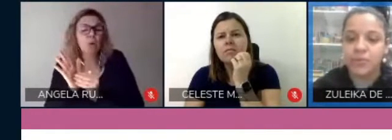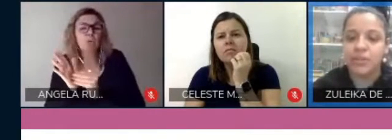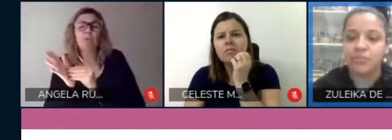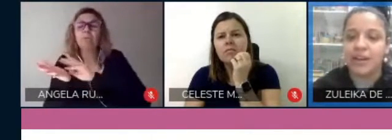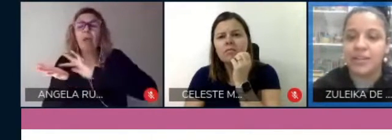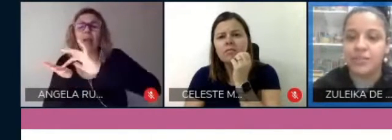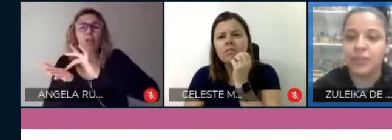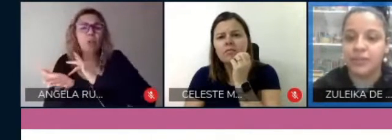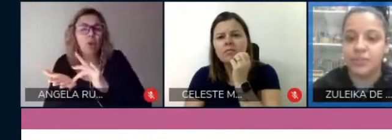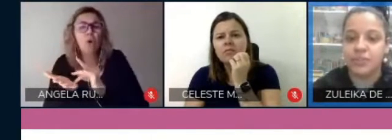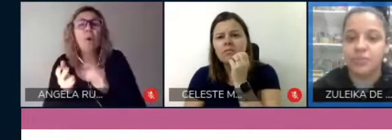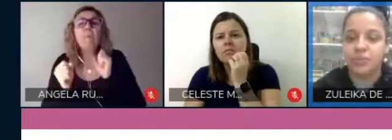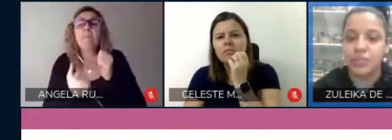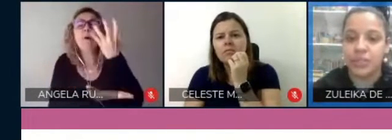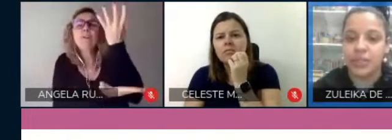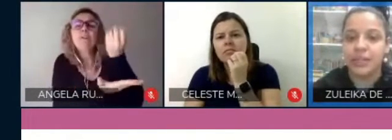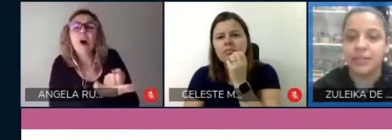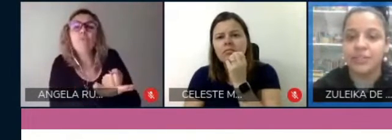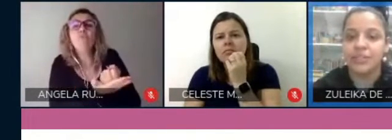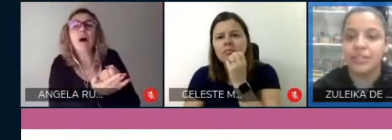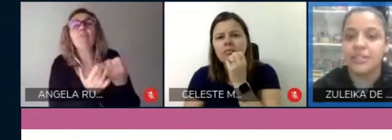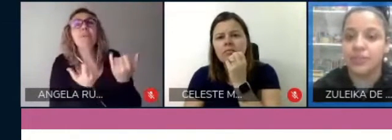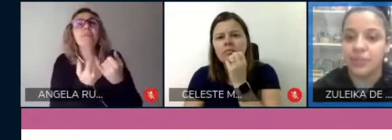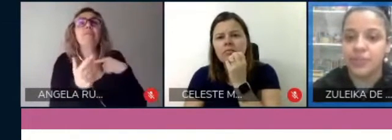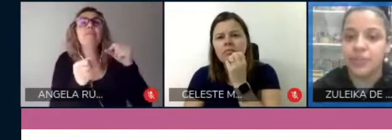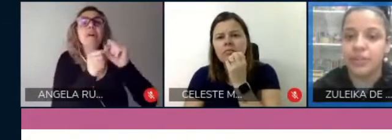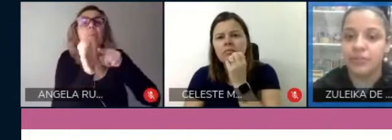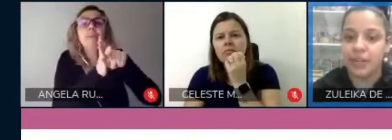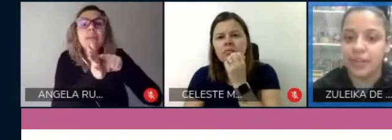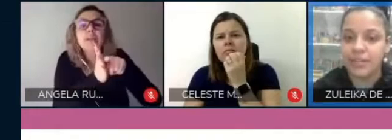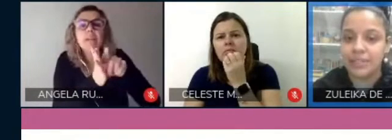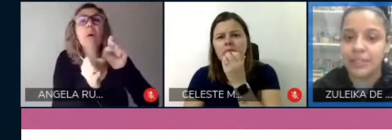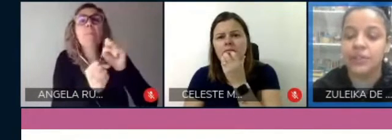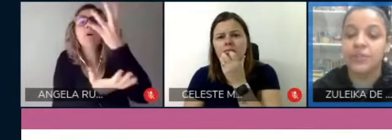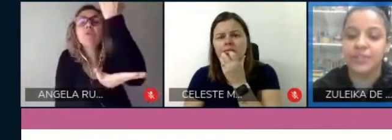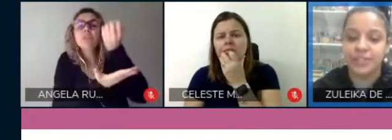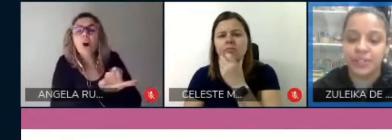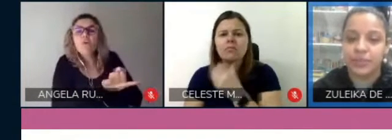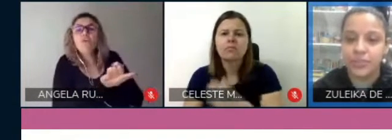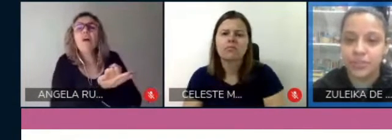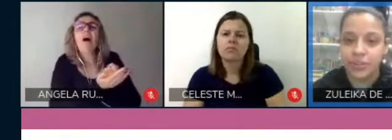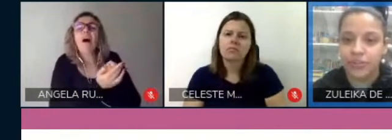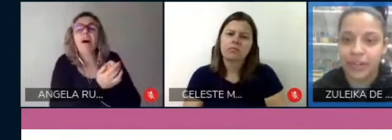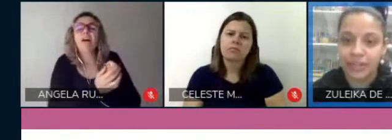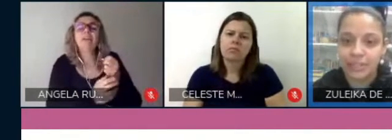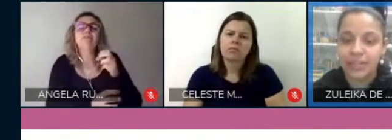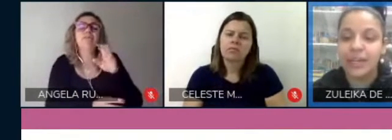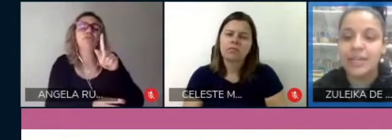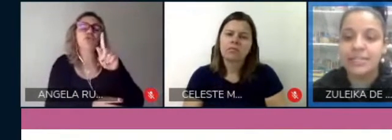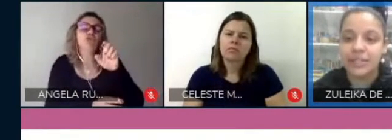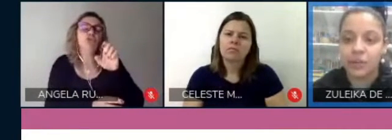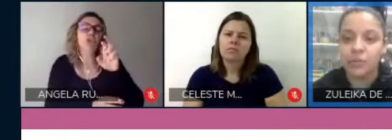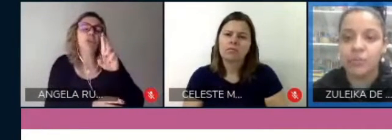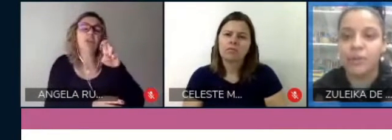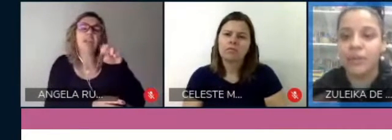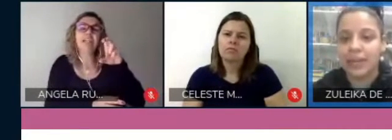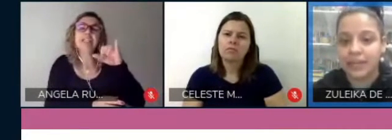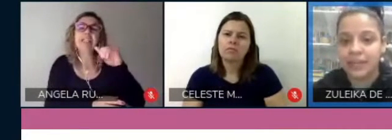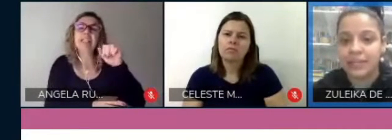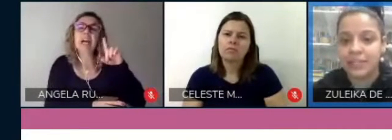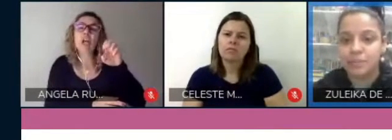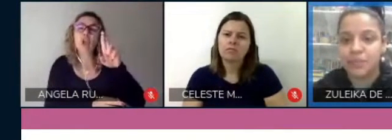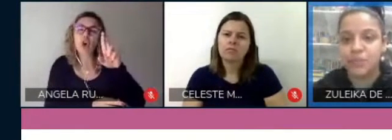eletrônicos, posso salvar resultados de busca em gerenciadores de referência, que gerenciadores de referência